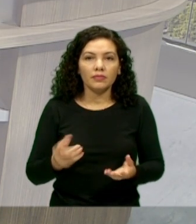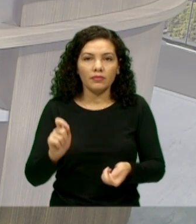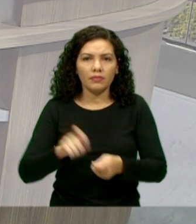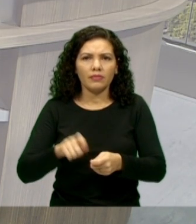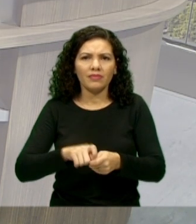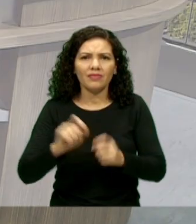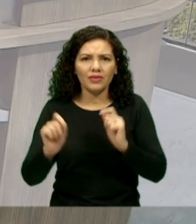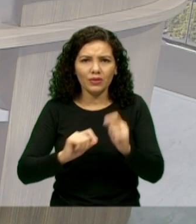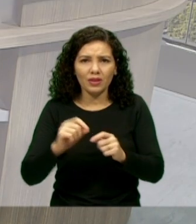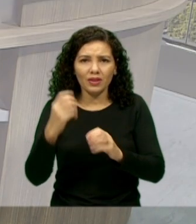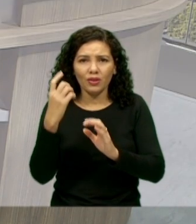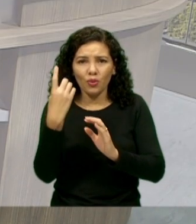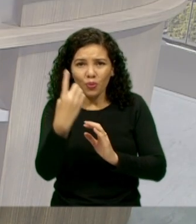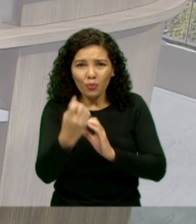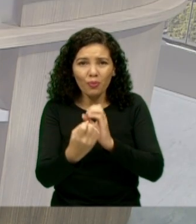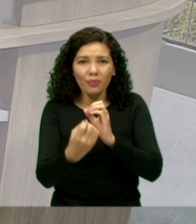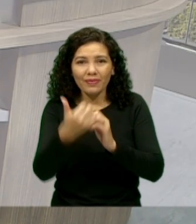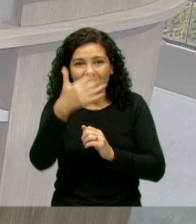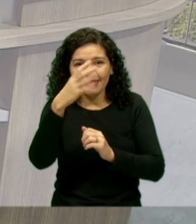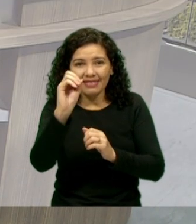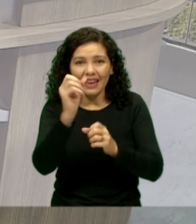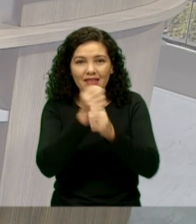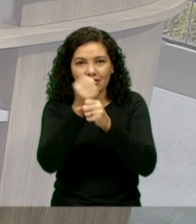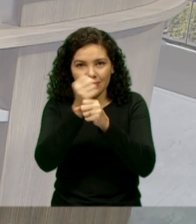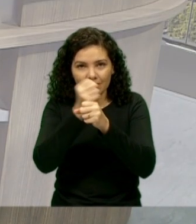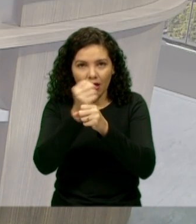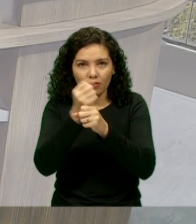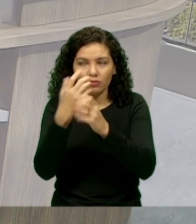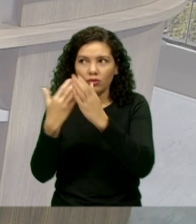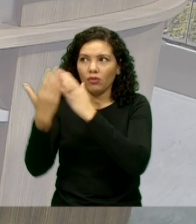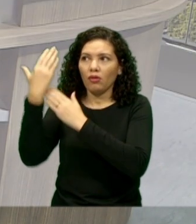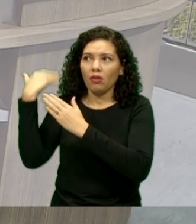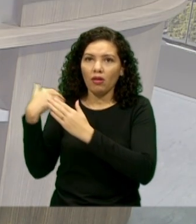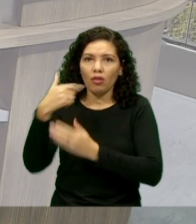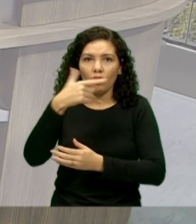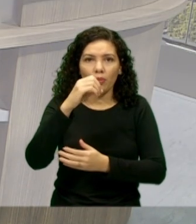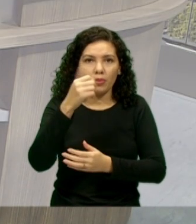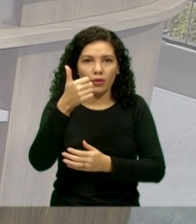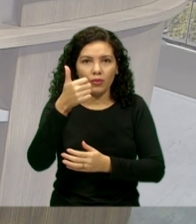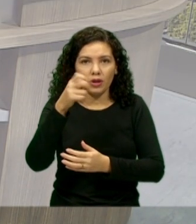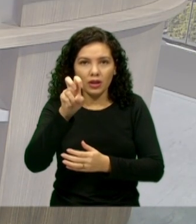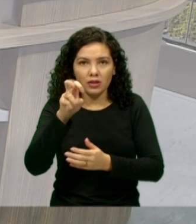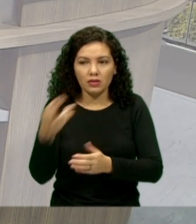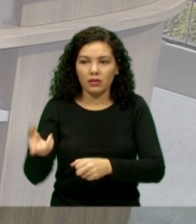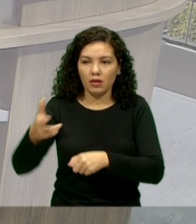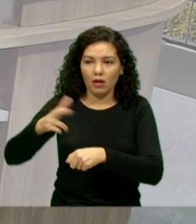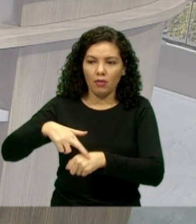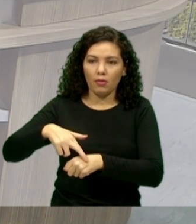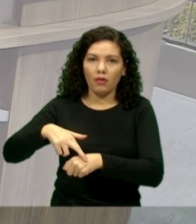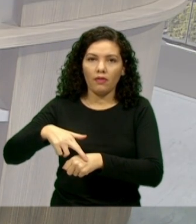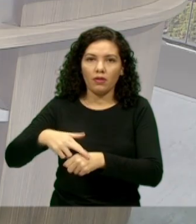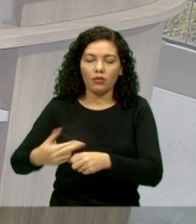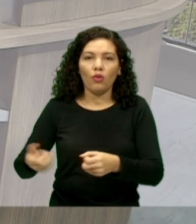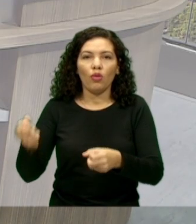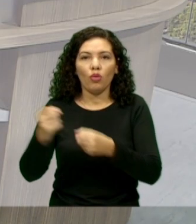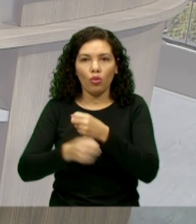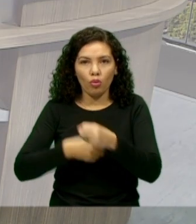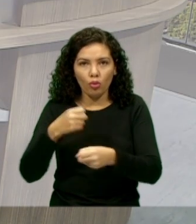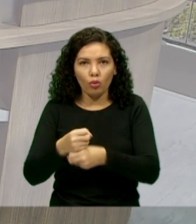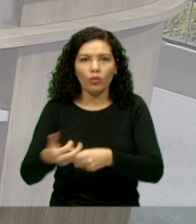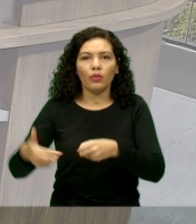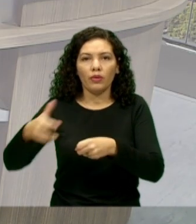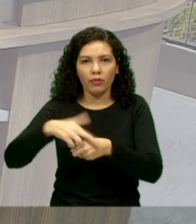quê? Uma década que vocês estão... Desde 2015. 2015 foi o primeiro reprovado. Todo ano desaprova